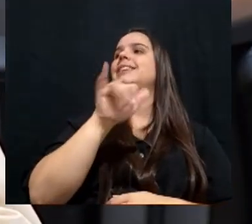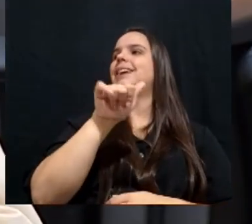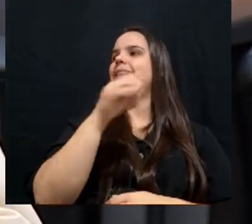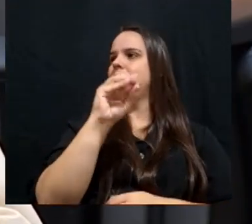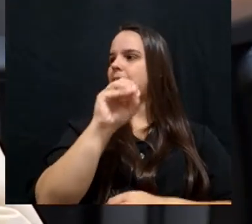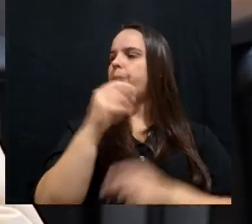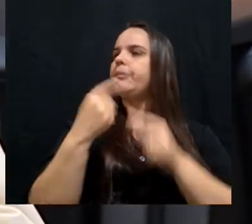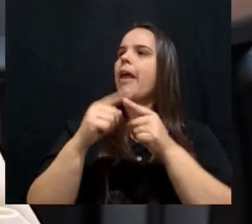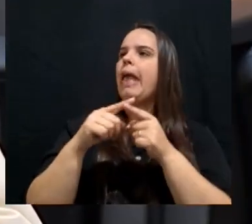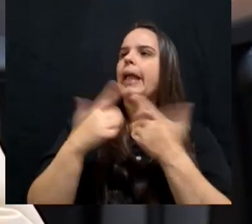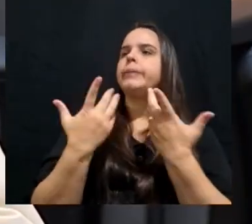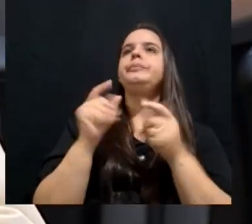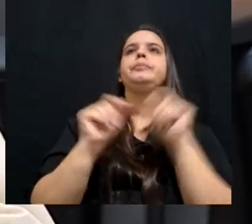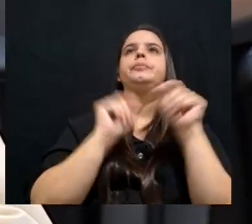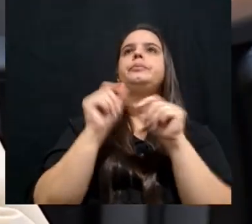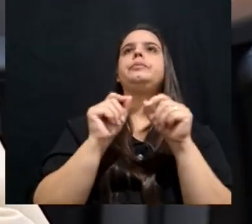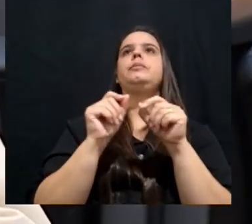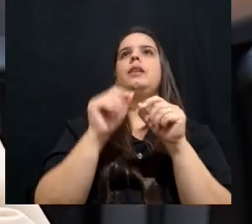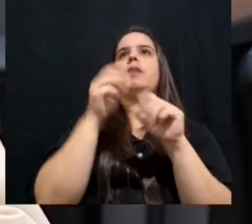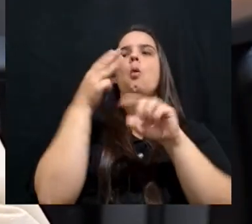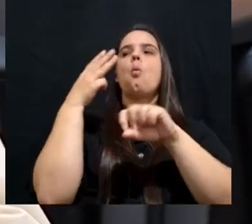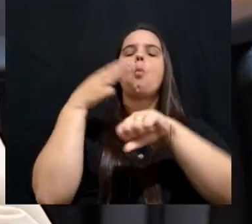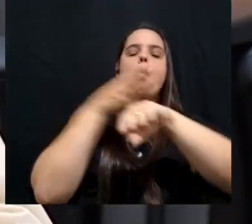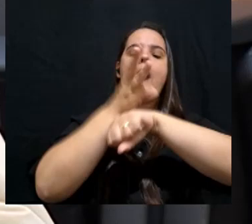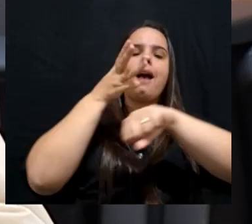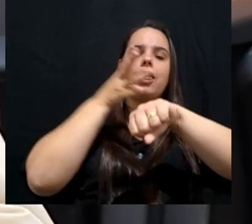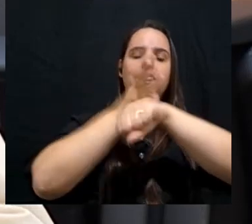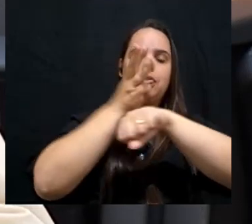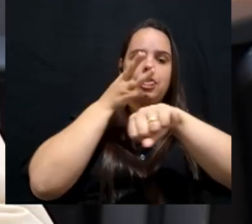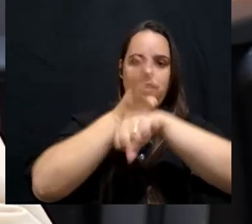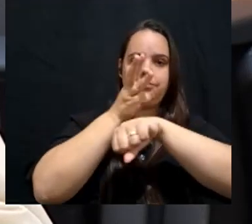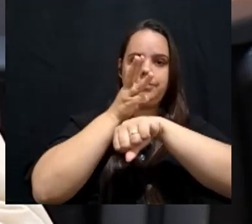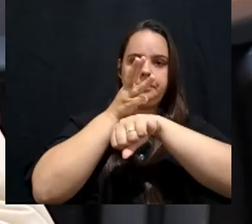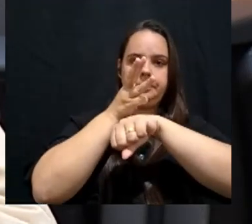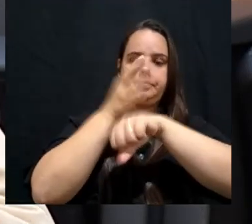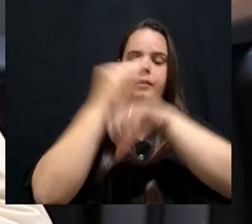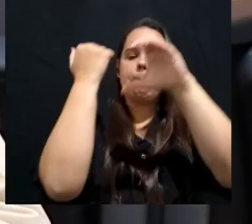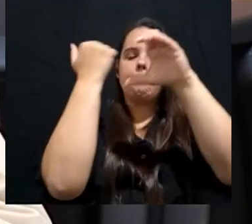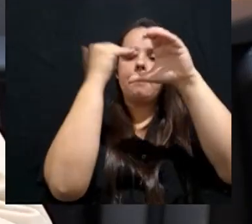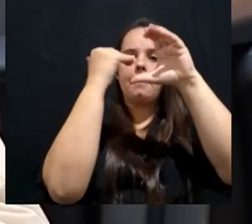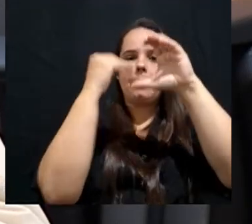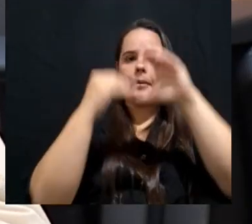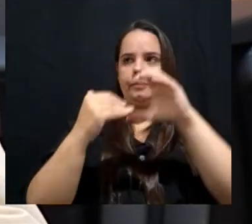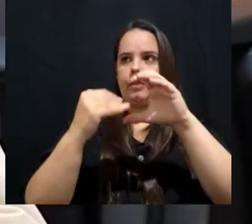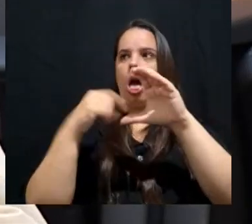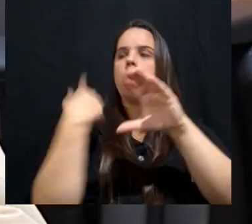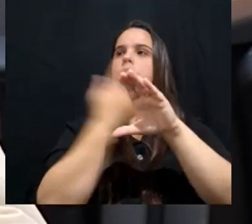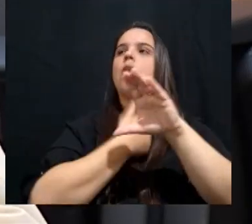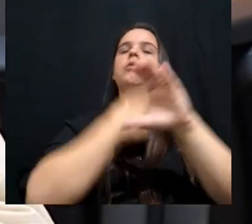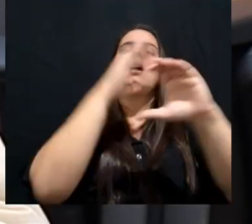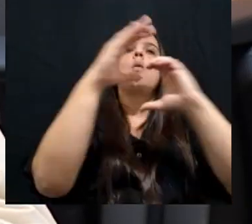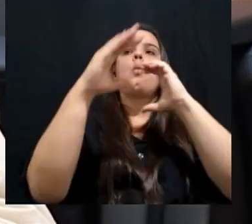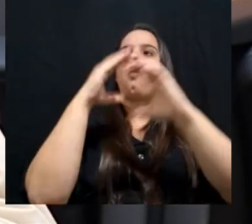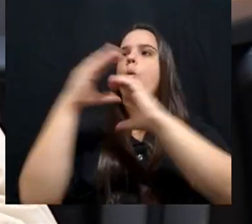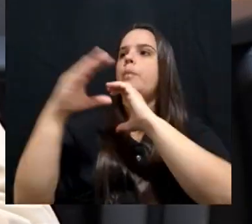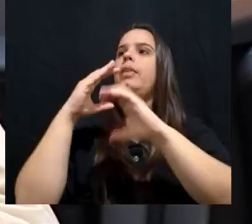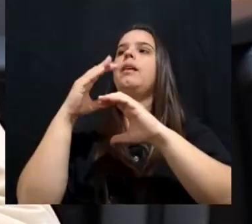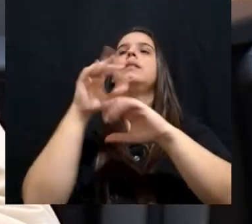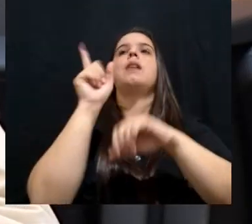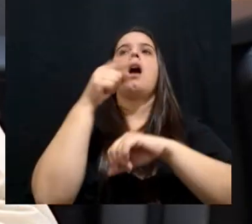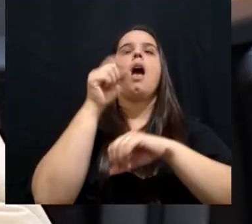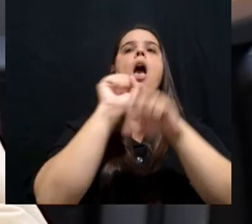chega geralmente pelo WhatsApp, né? Então, o nosso principal canal de comunicação hoje são as redes sociais, né? Facilitando